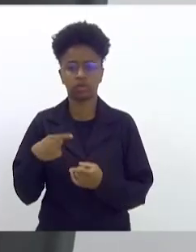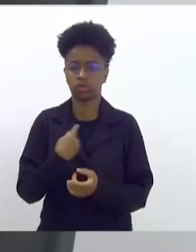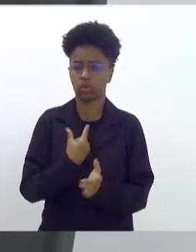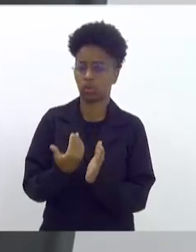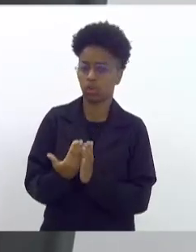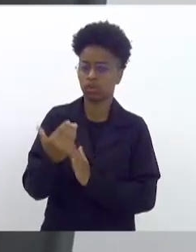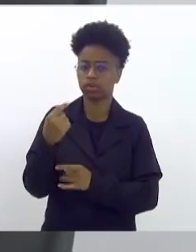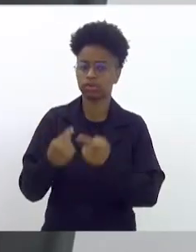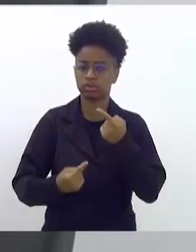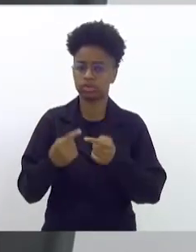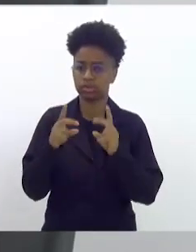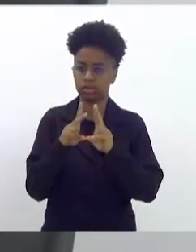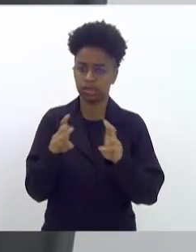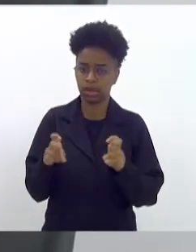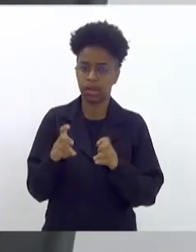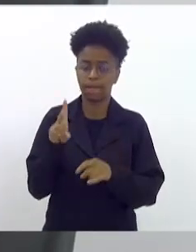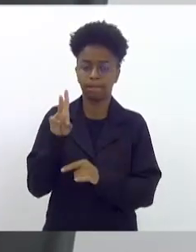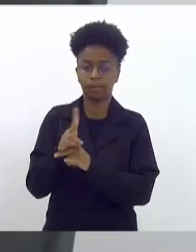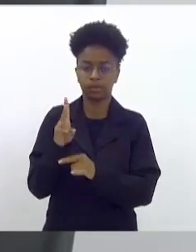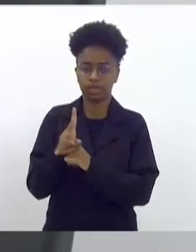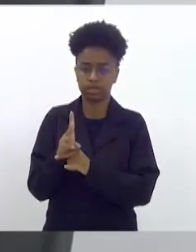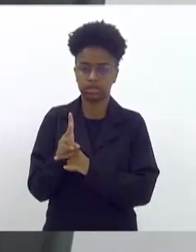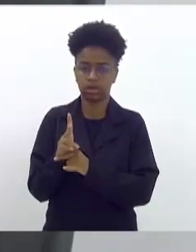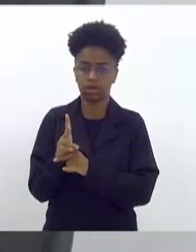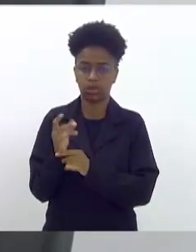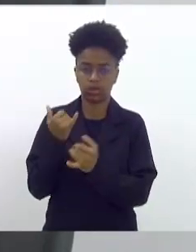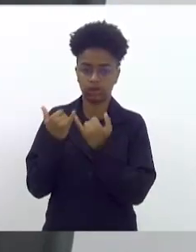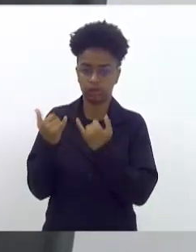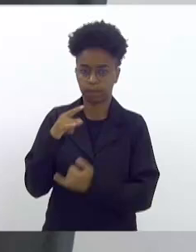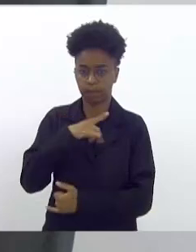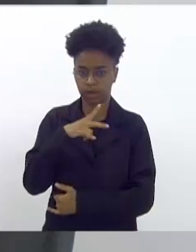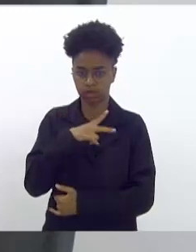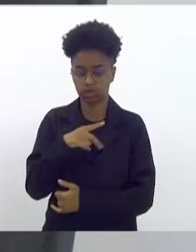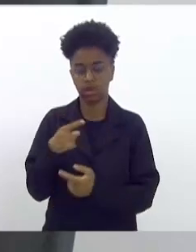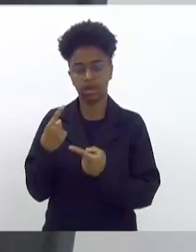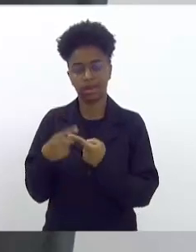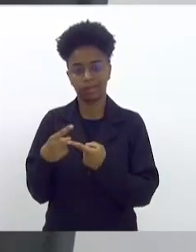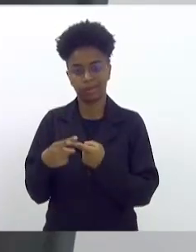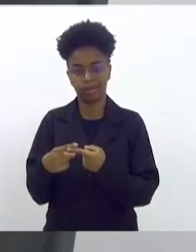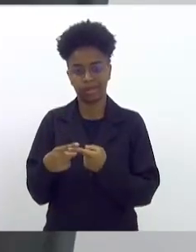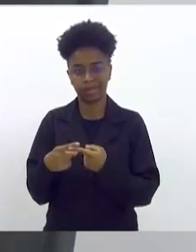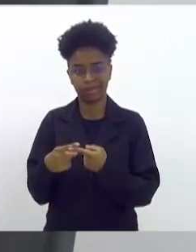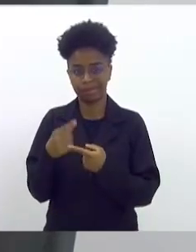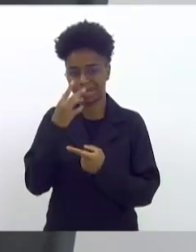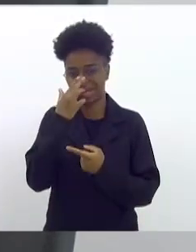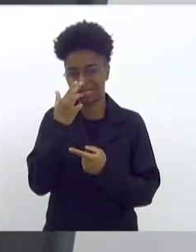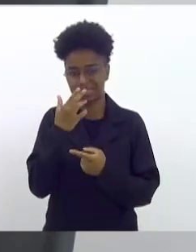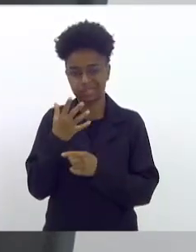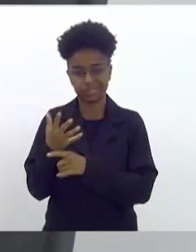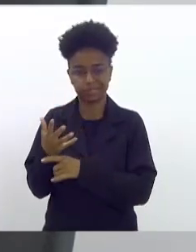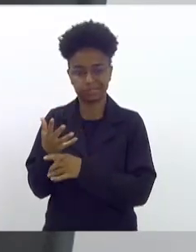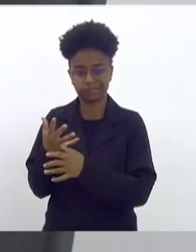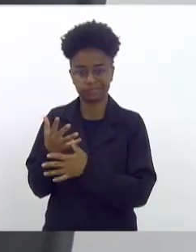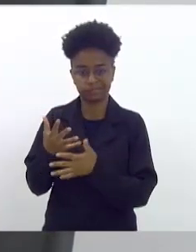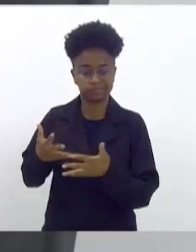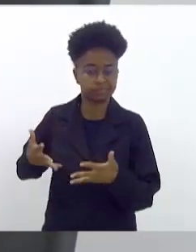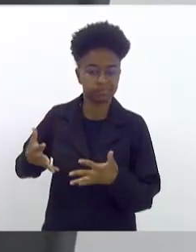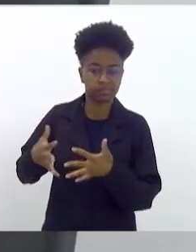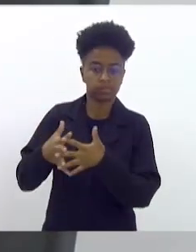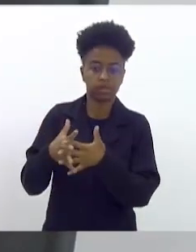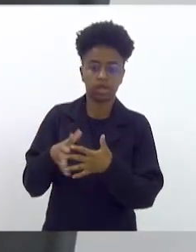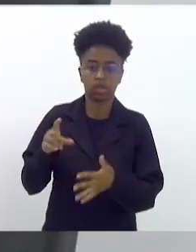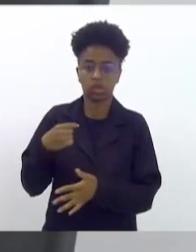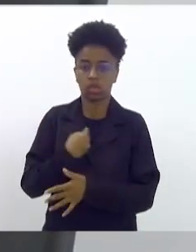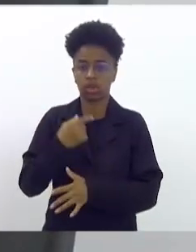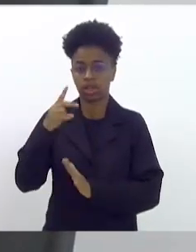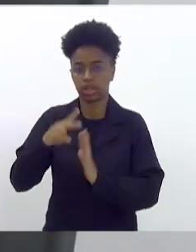discutir a questão da proteção dos dados, porque ele acaba saindo de uma maneira transversal quando a gente lê sobre o